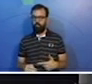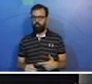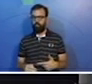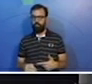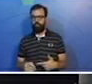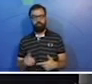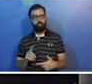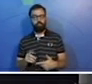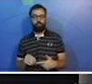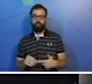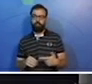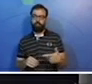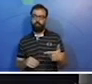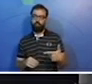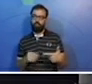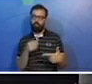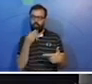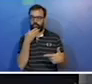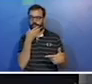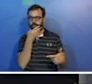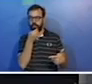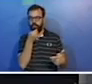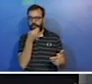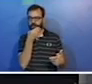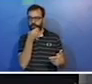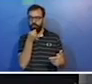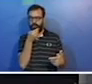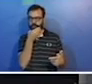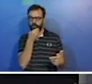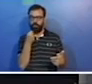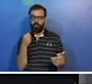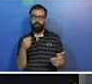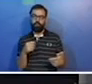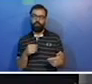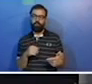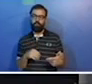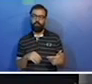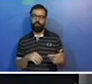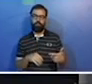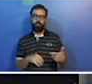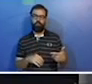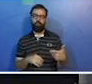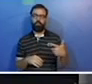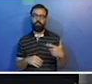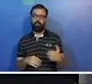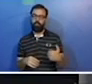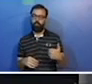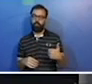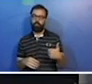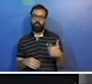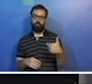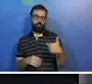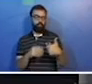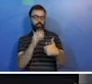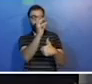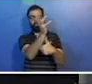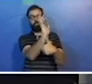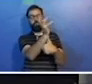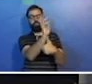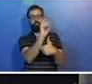anterior? Não. Se eu já fiz esse do camarão, agora eu vou mudar. Eu vou fazer a